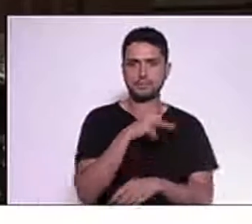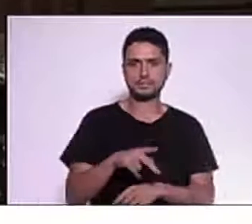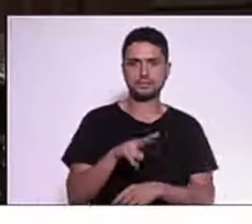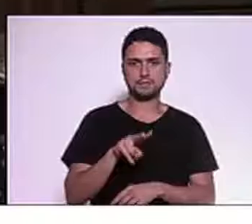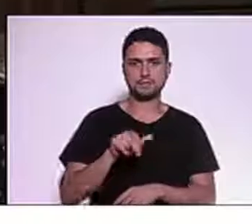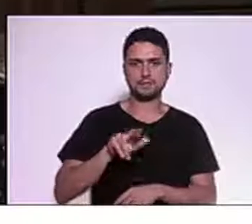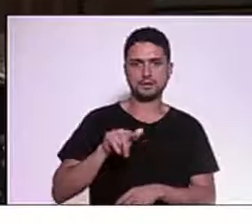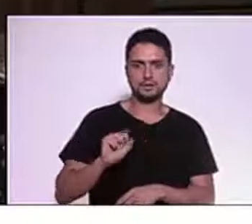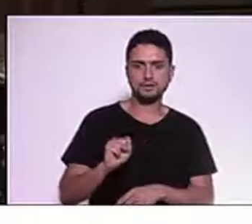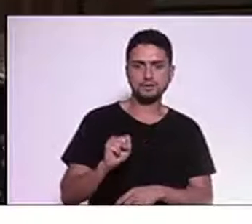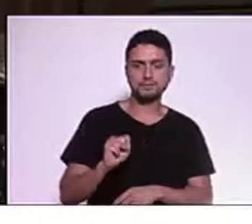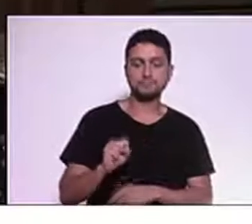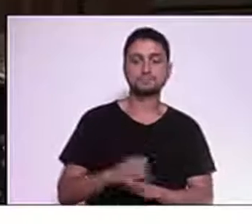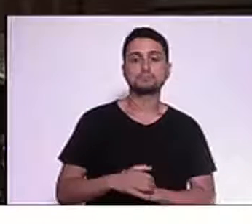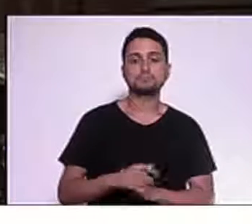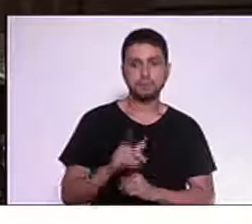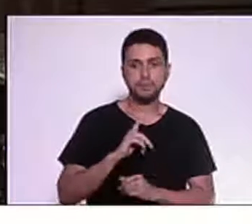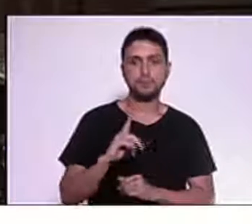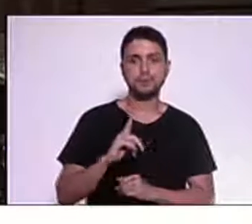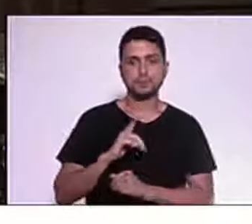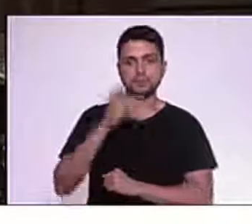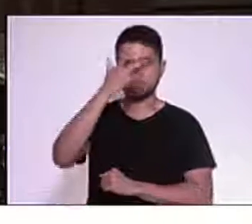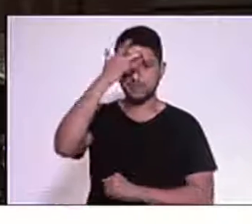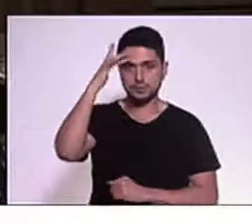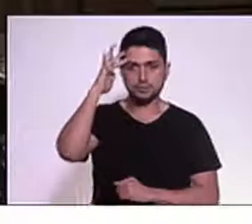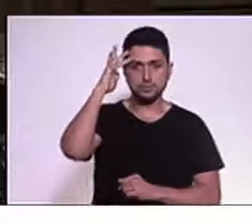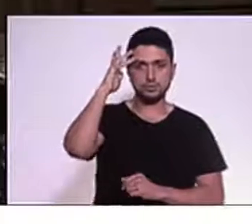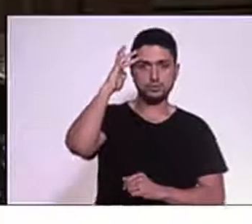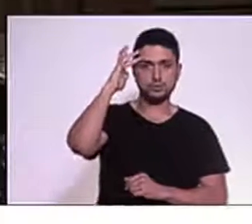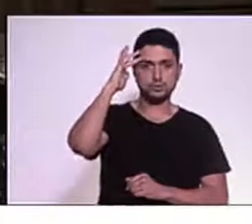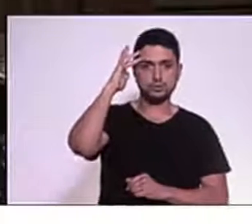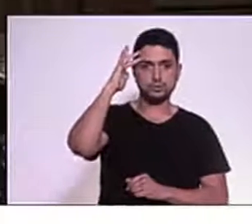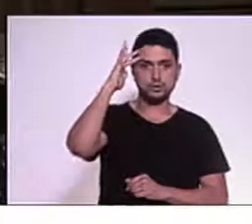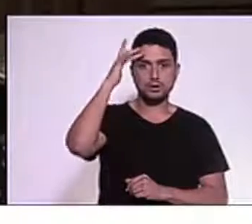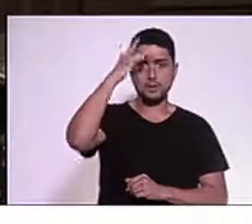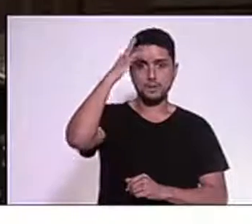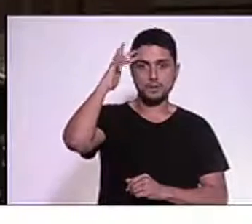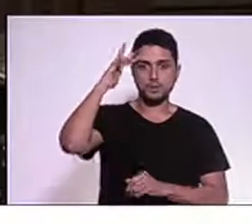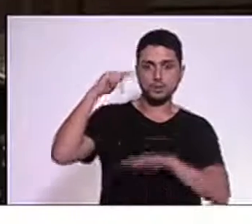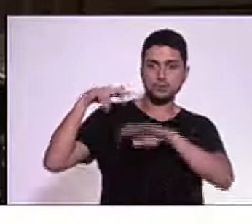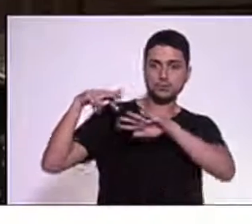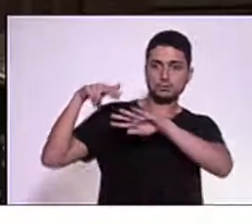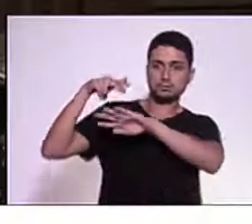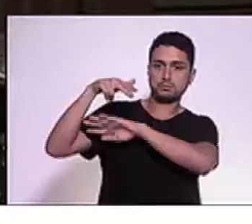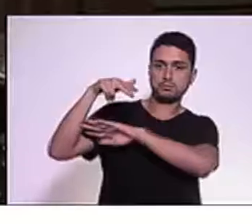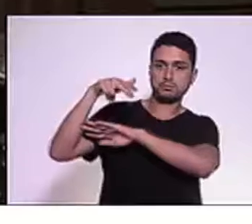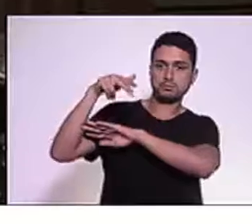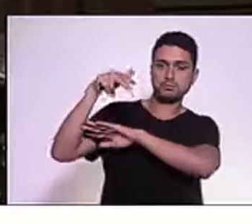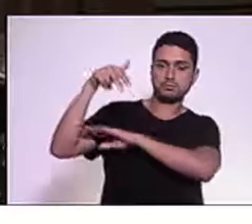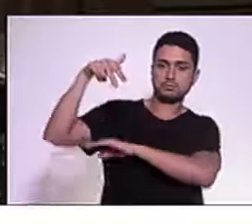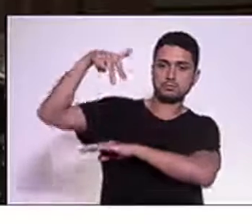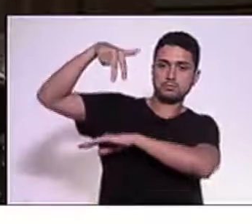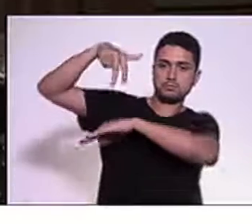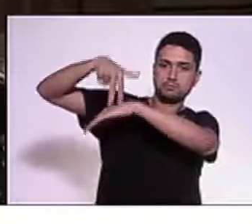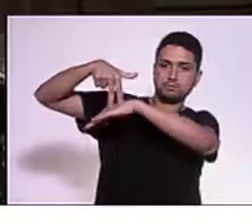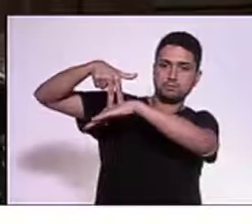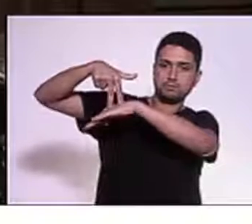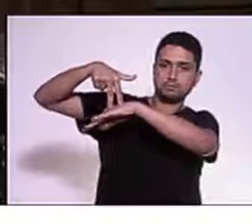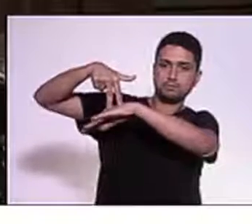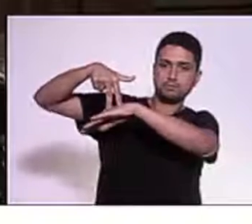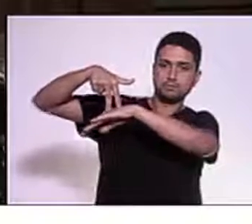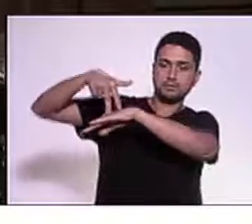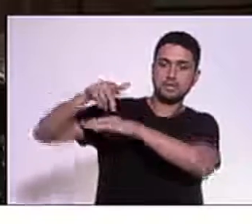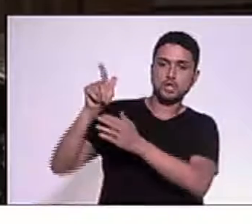Vargas. Havia pessoas em cima de bancas de jornal. Havia um número expressivo